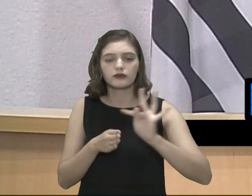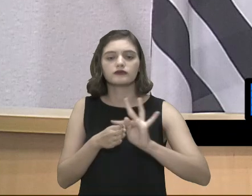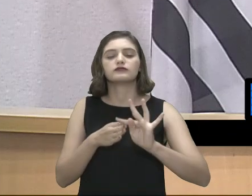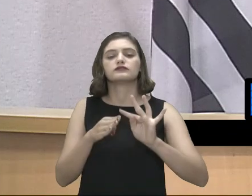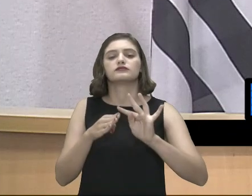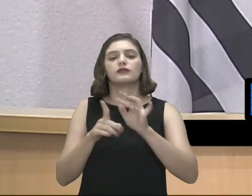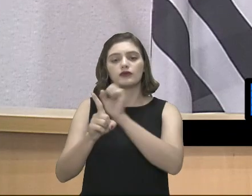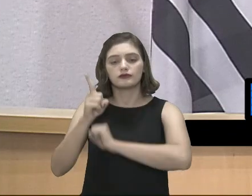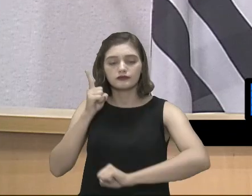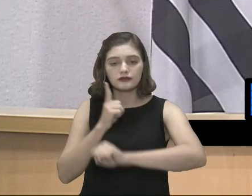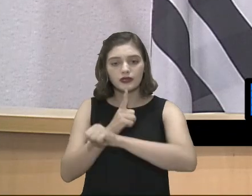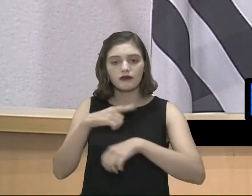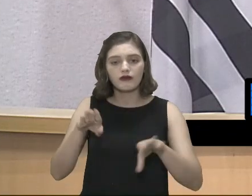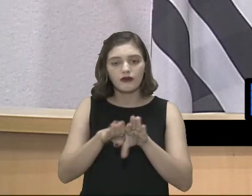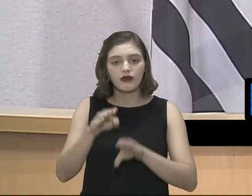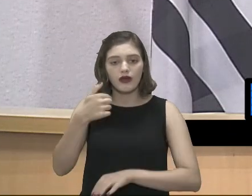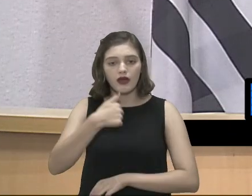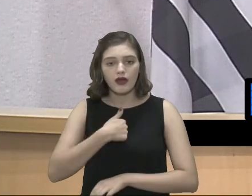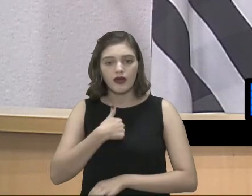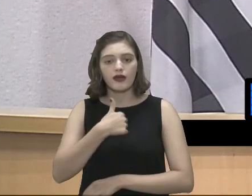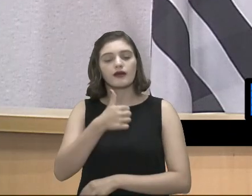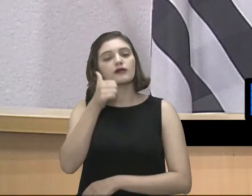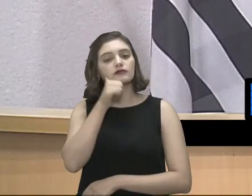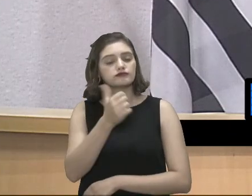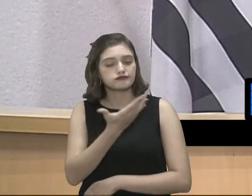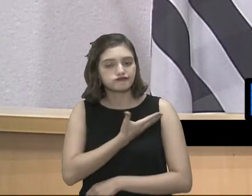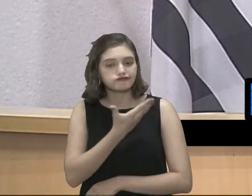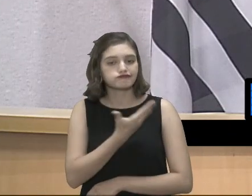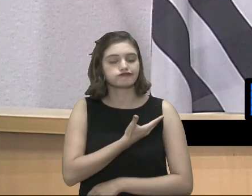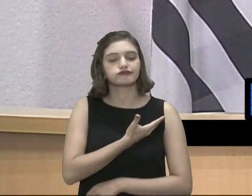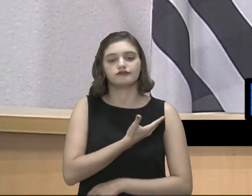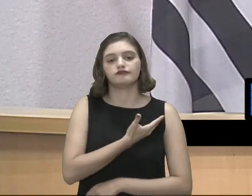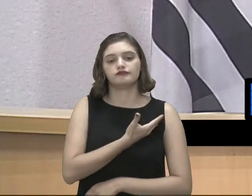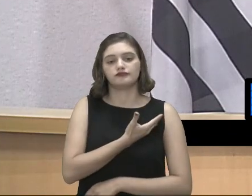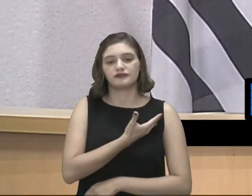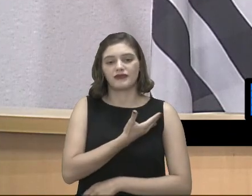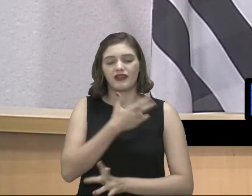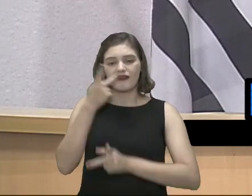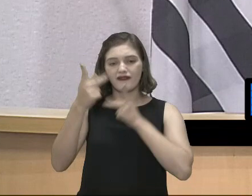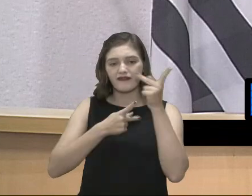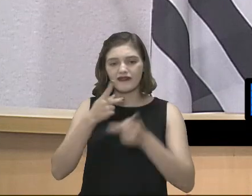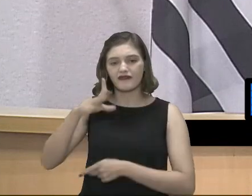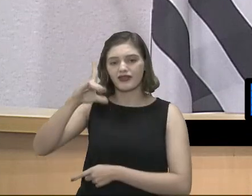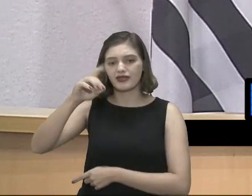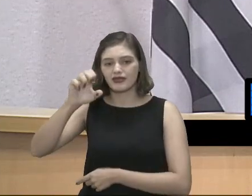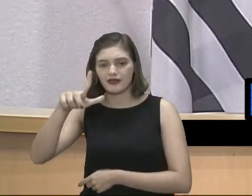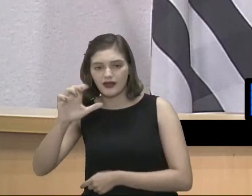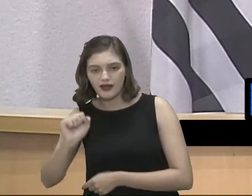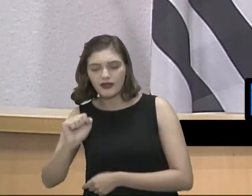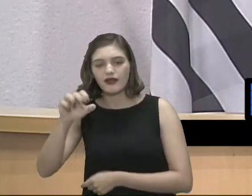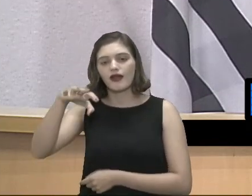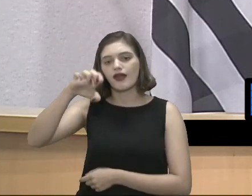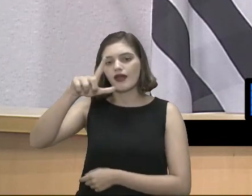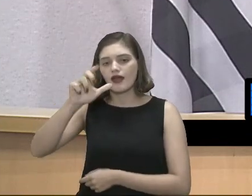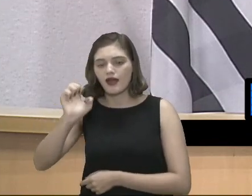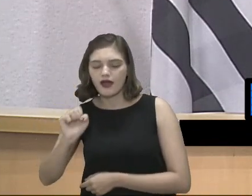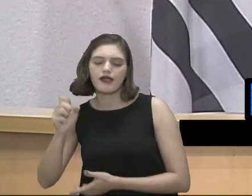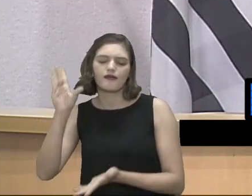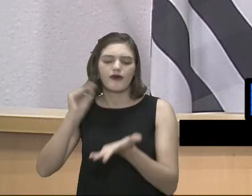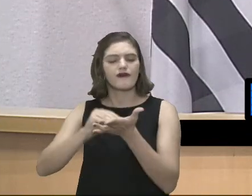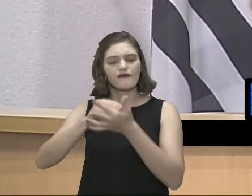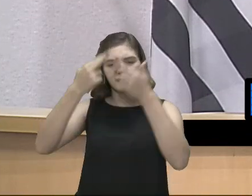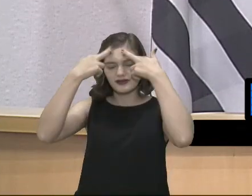social. Eu, umas amigas minhas. Entendeu? É tratando dele, é ele, é uma falta de